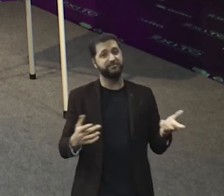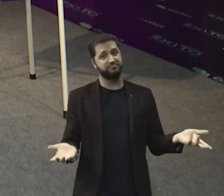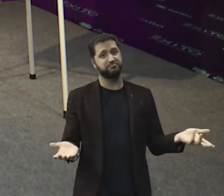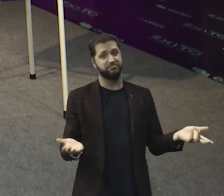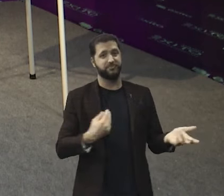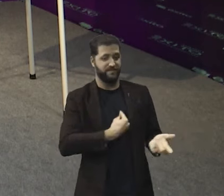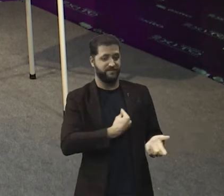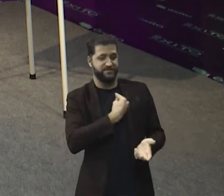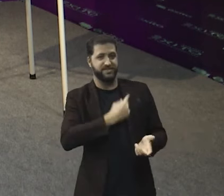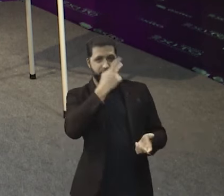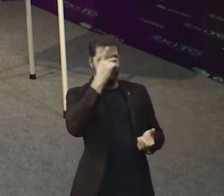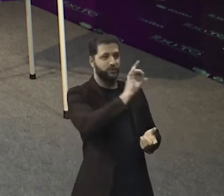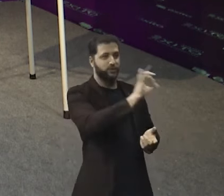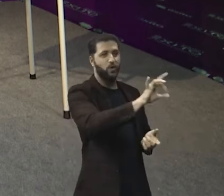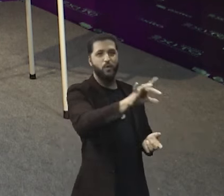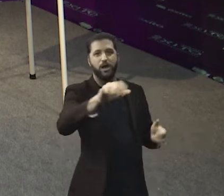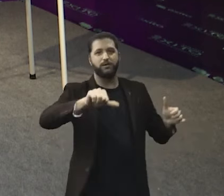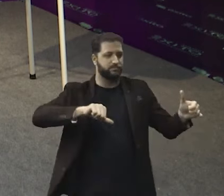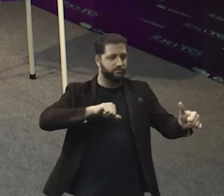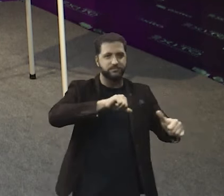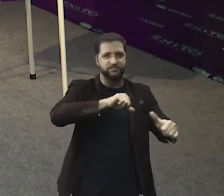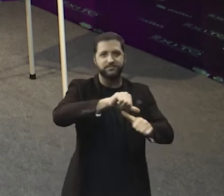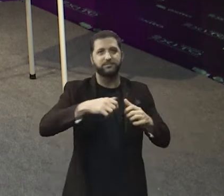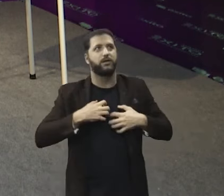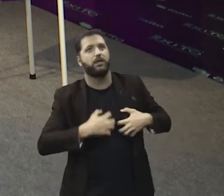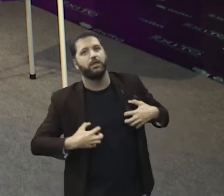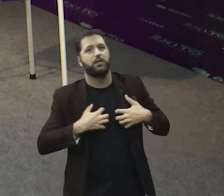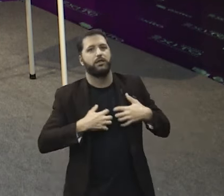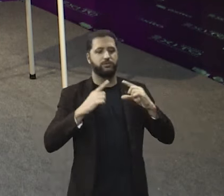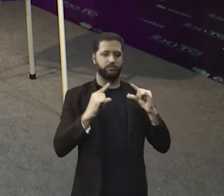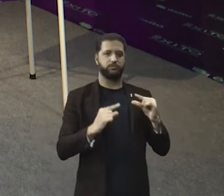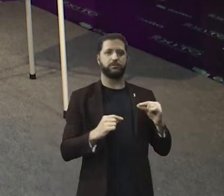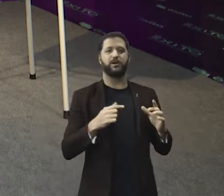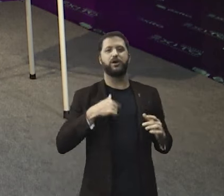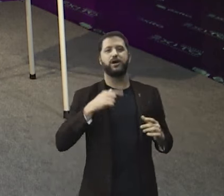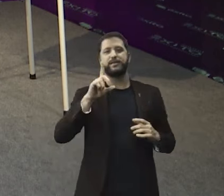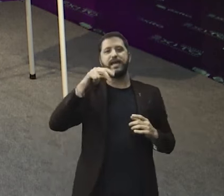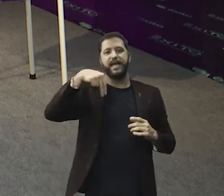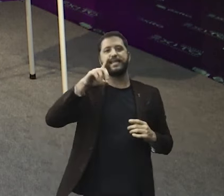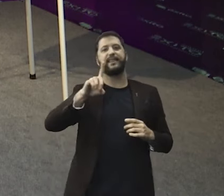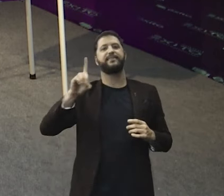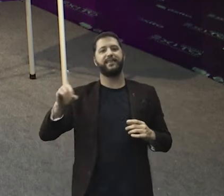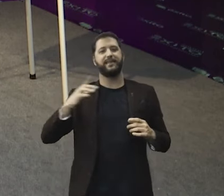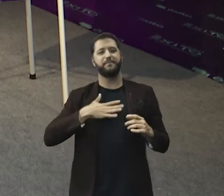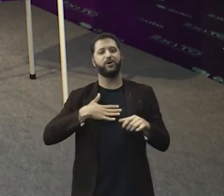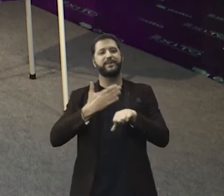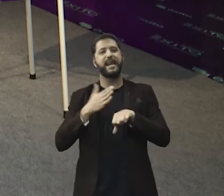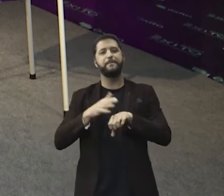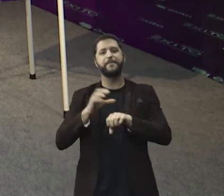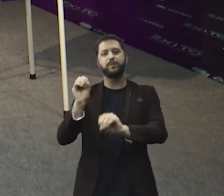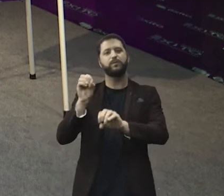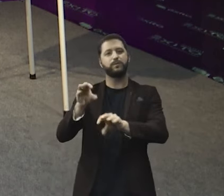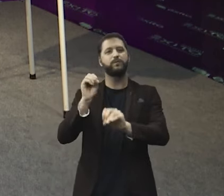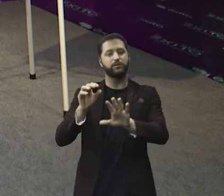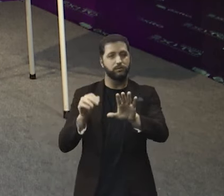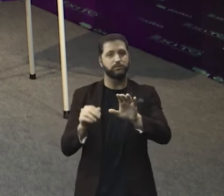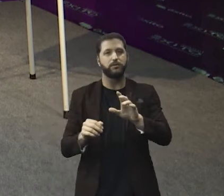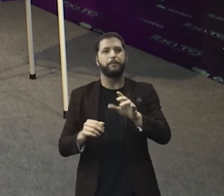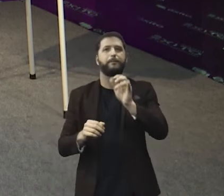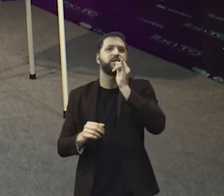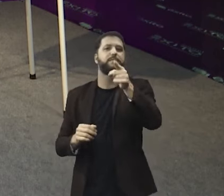desbloqueio do Medo ansiedade por exemplo eu tenho um treinamento que chama dmdd a gente fala porque como é que eu mudo né vamos dizer que você tem muito